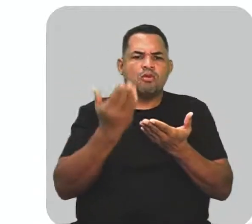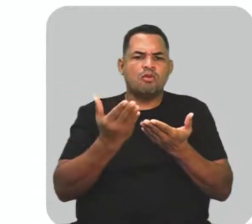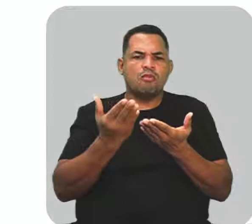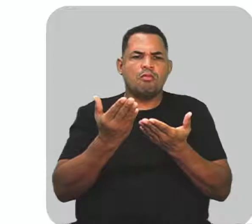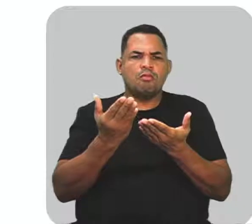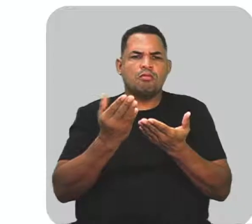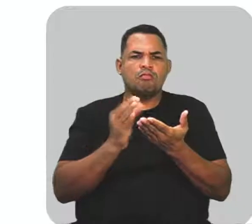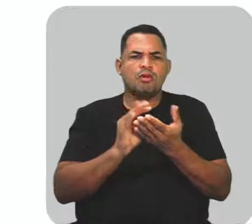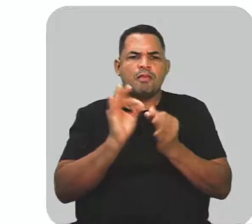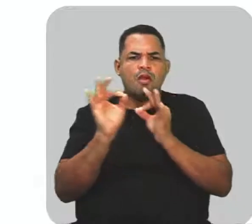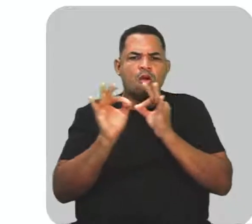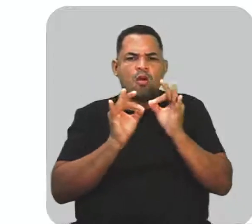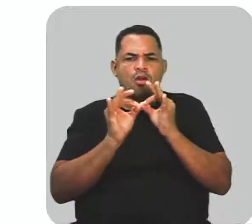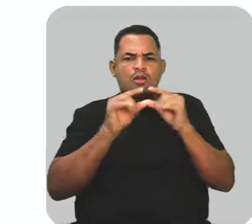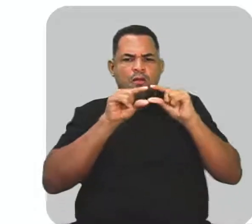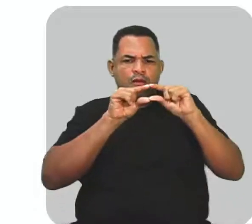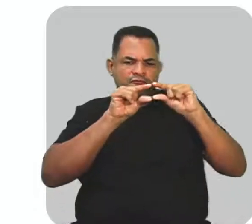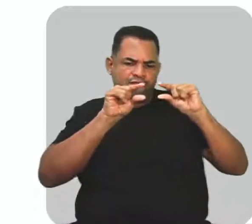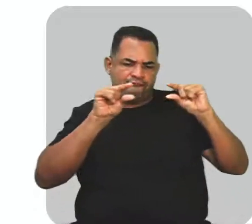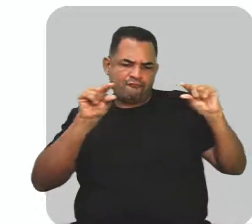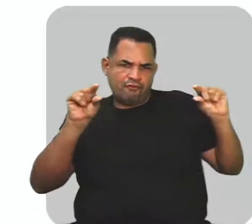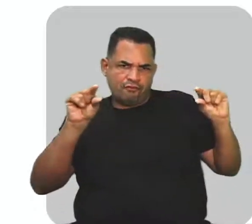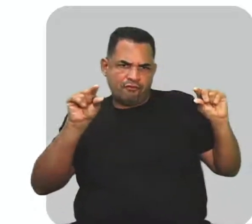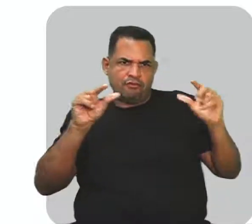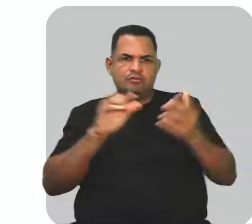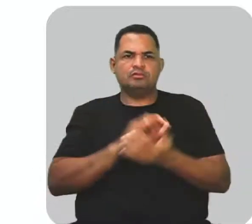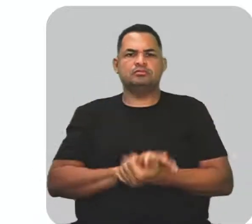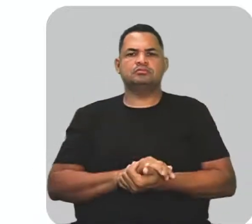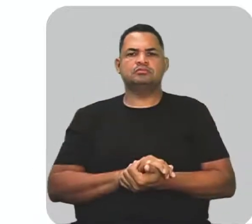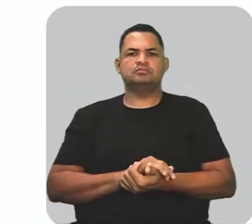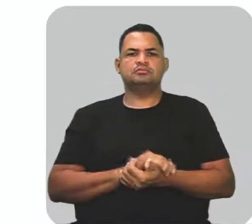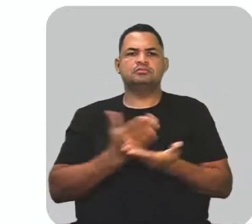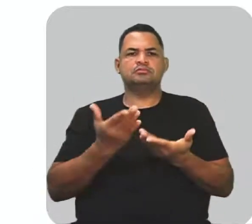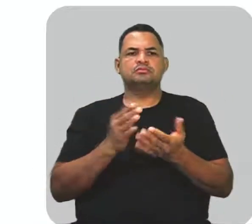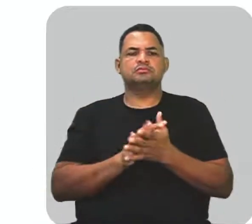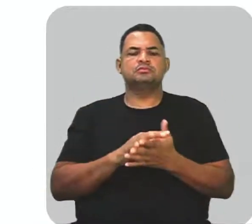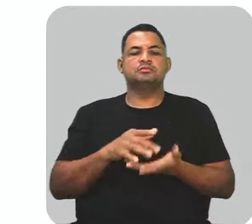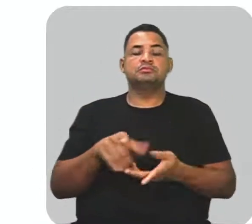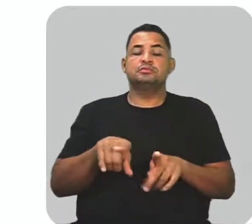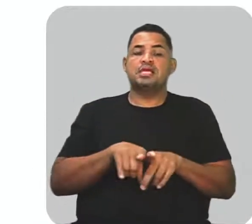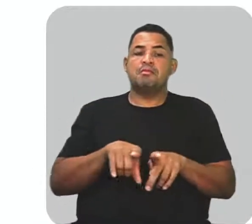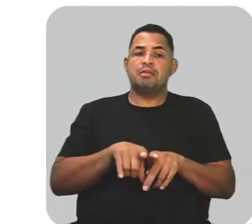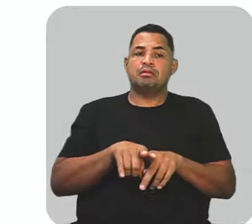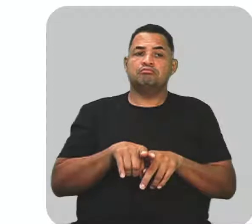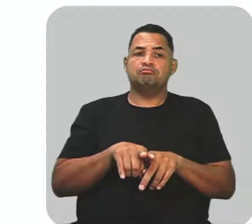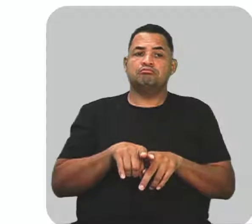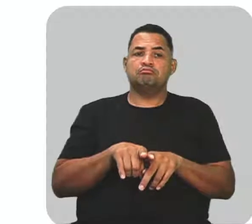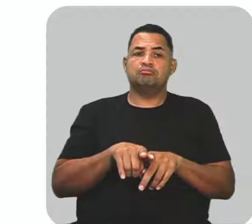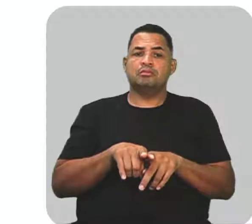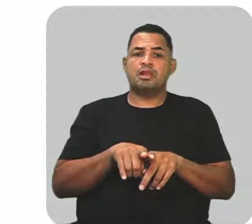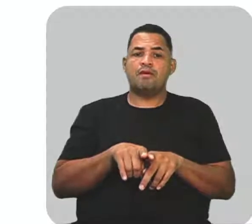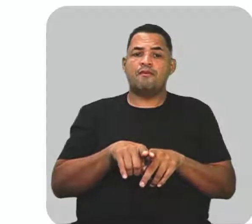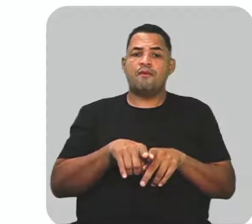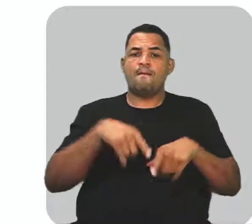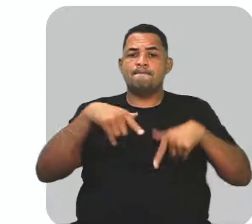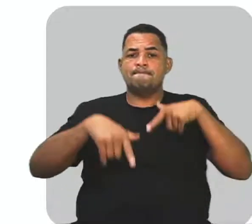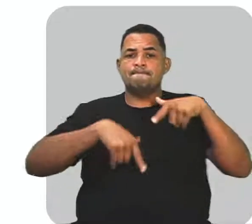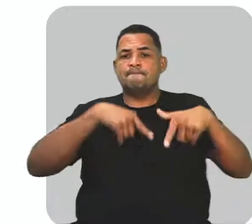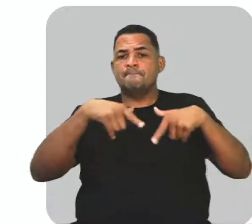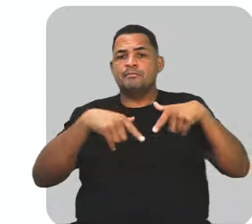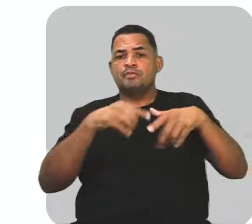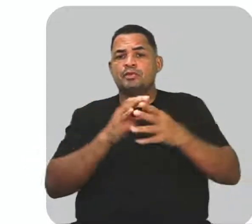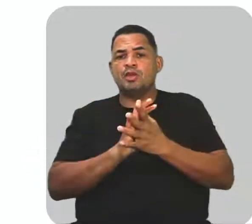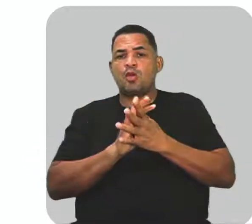verdade, a construção de uma frase. Não só isso, mas nós também vamos aqui trabalhar a questão